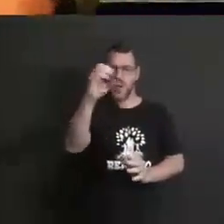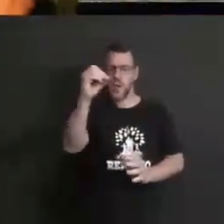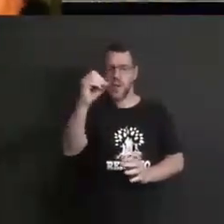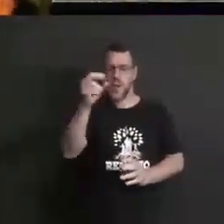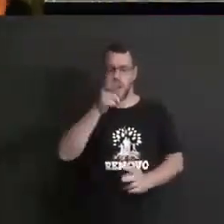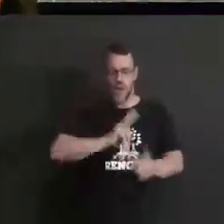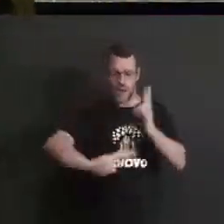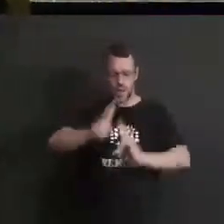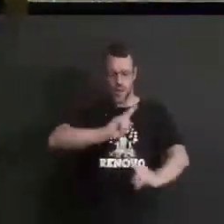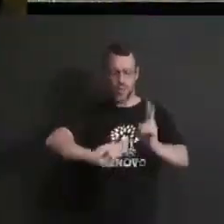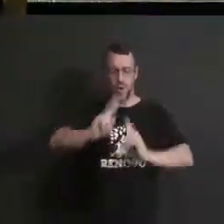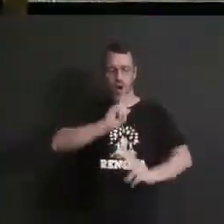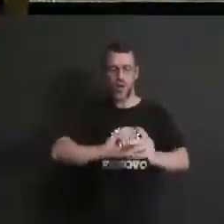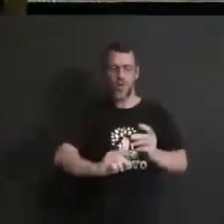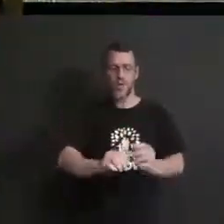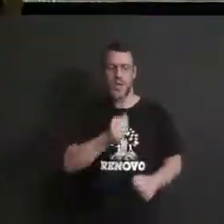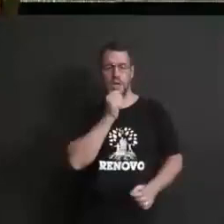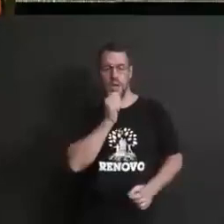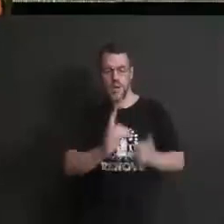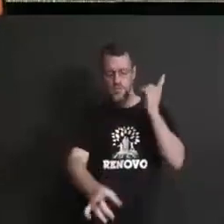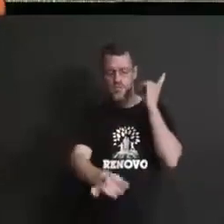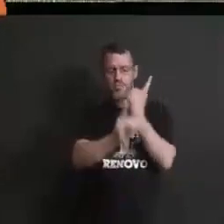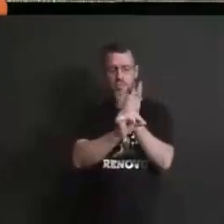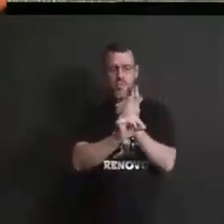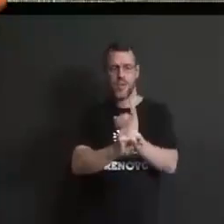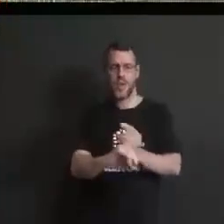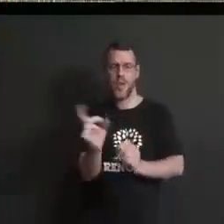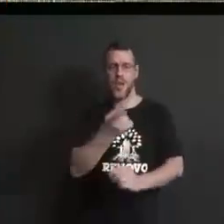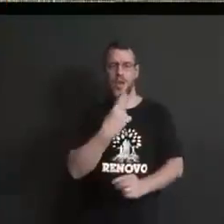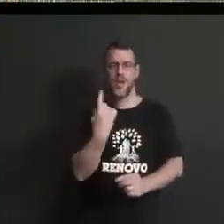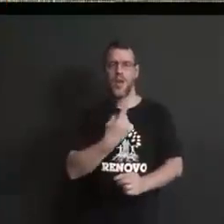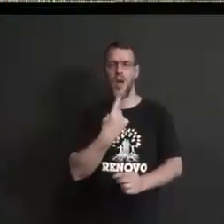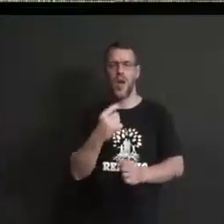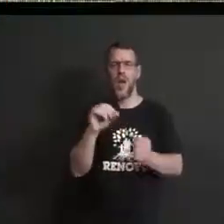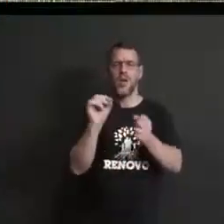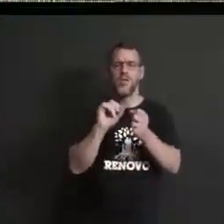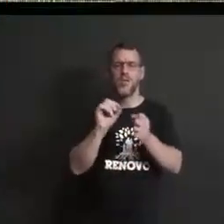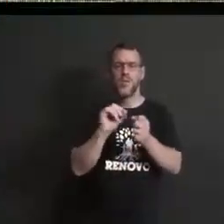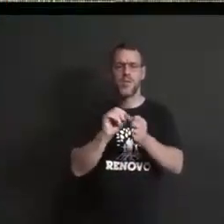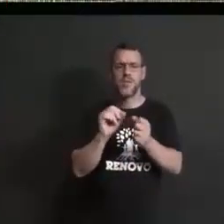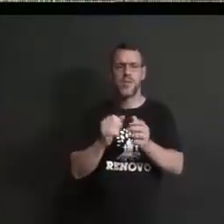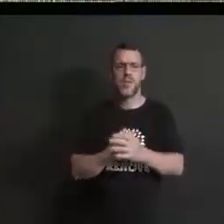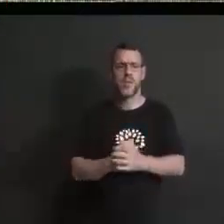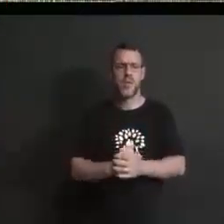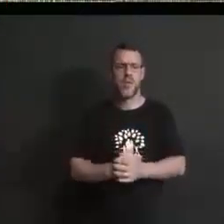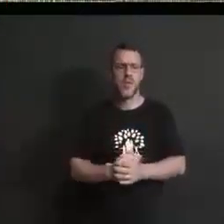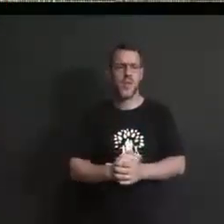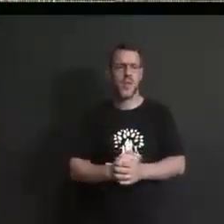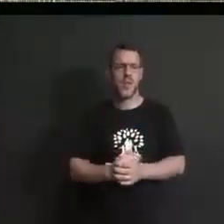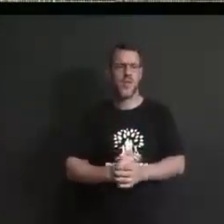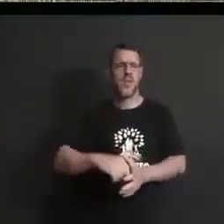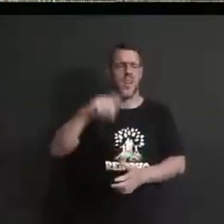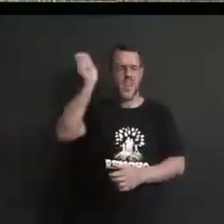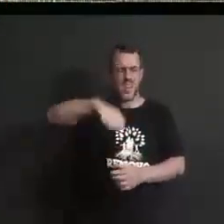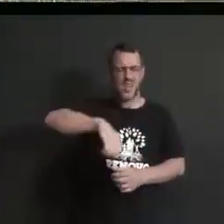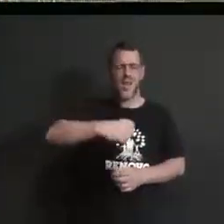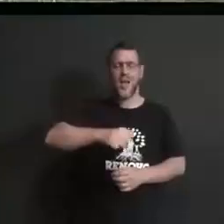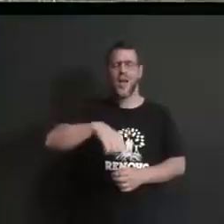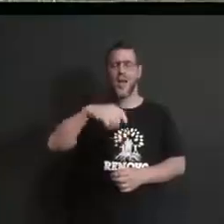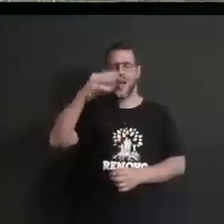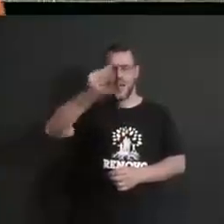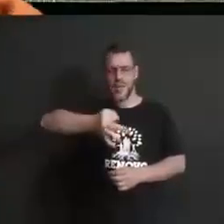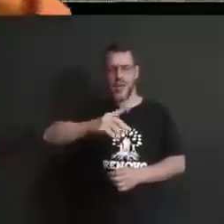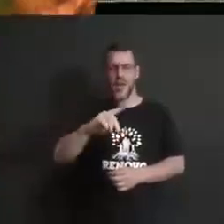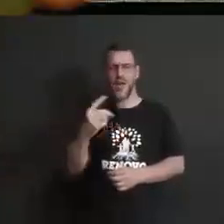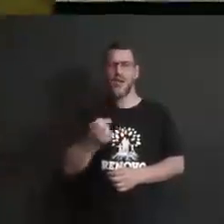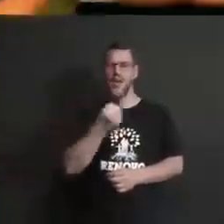alcançados. Ele gostou daquilo que nós estamos fazendo. Então valeu a pena, vale a pena, vale